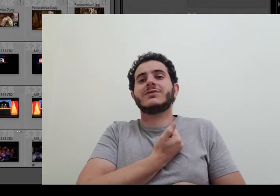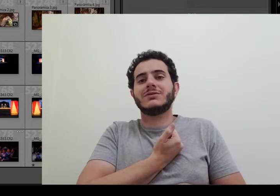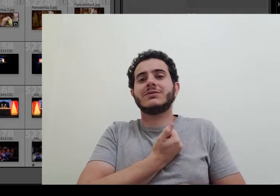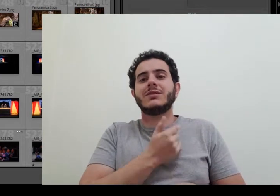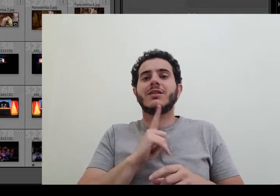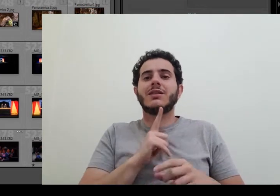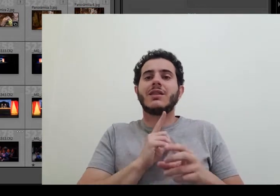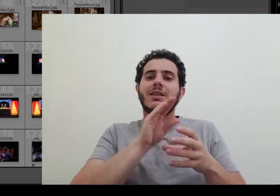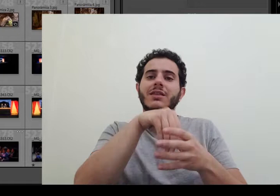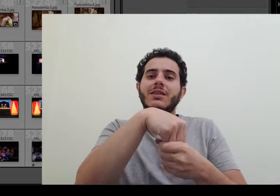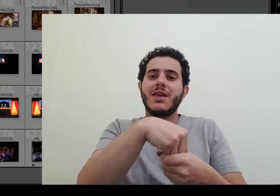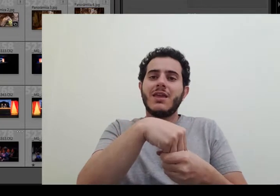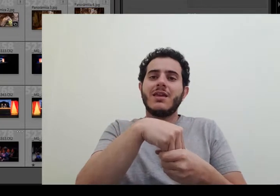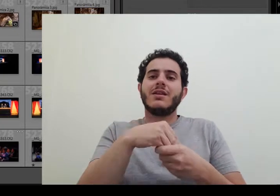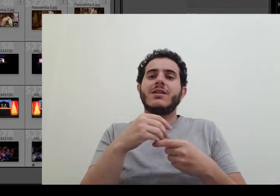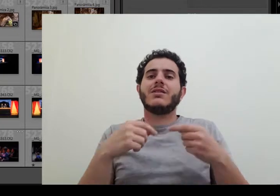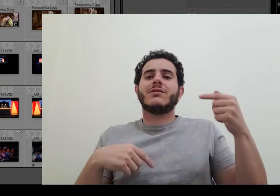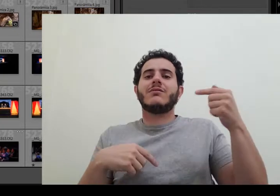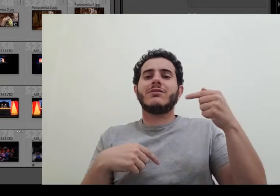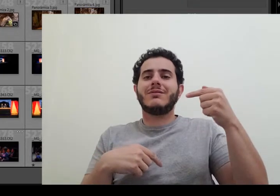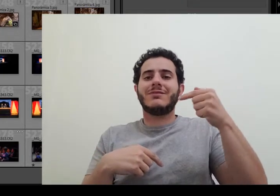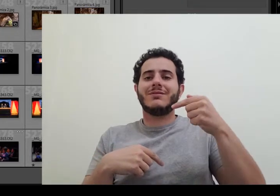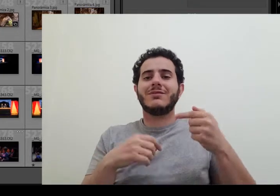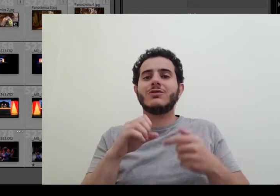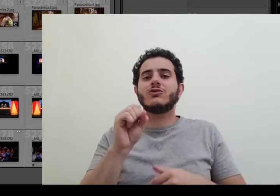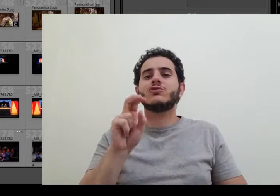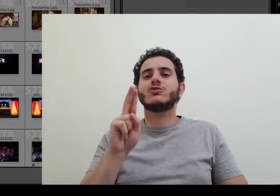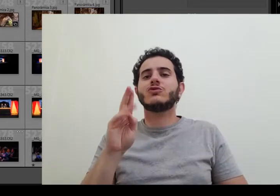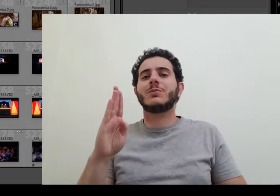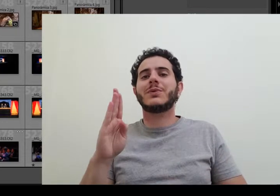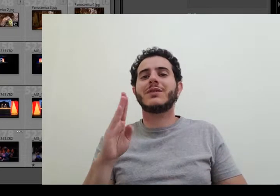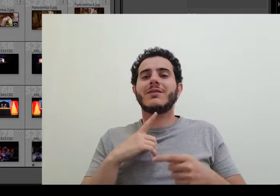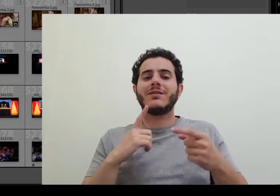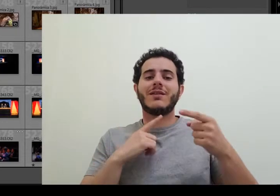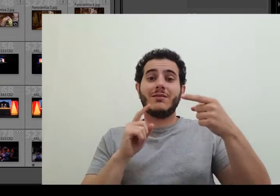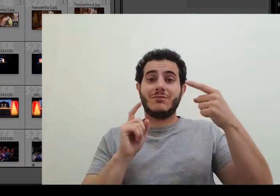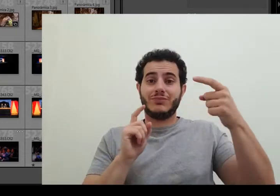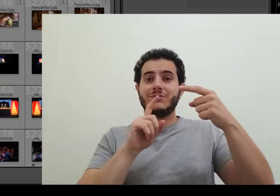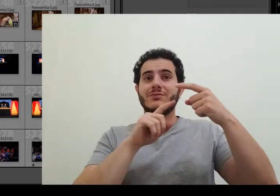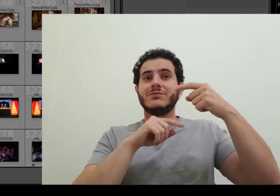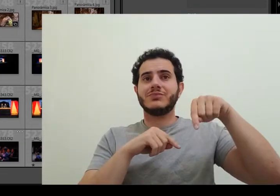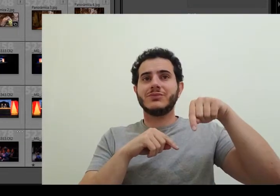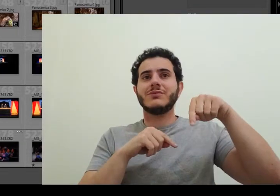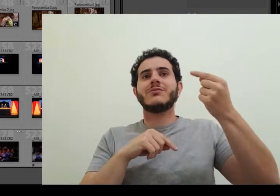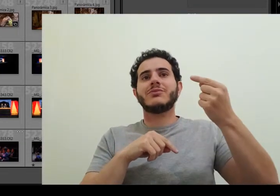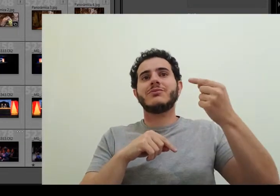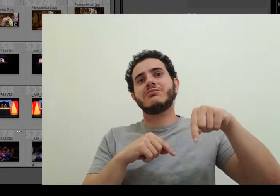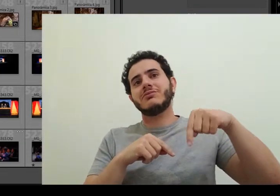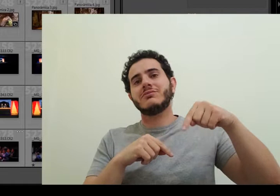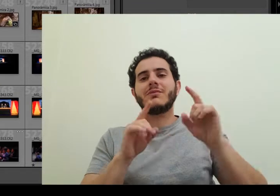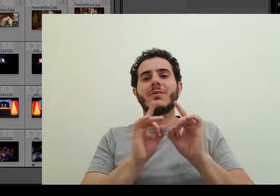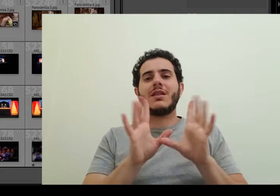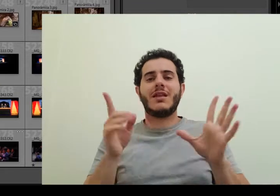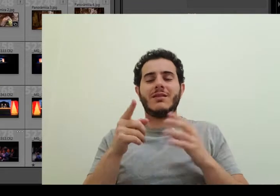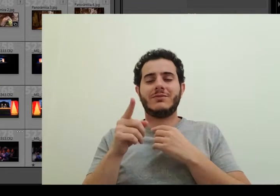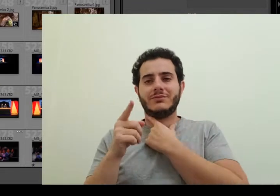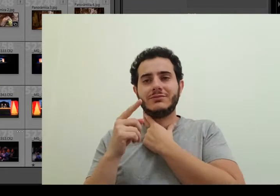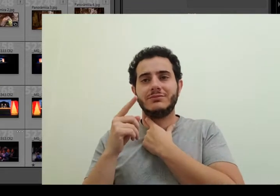abinhas dentro do painel que são os subpainéis. O primeiro subpainel que tem no painel da esquerda do